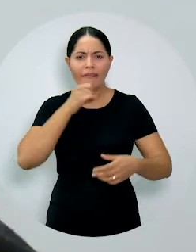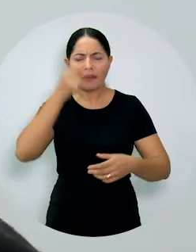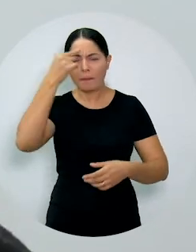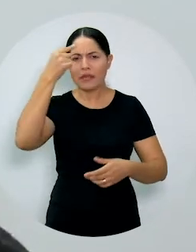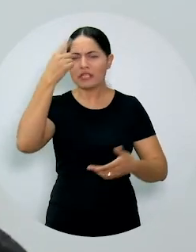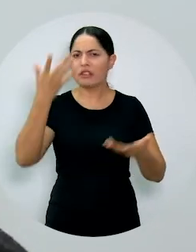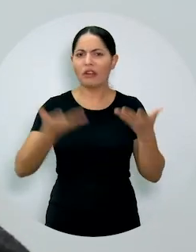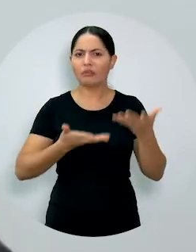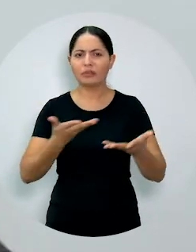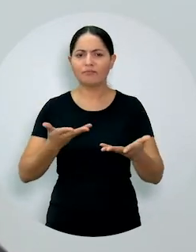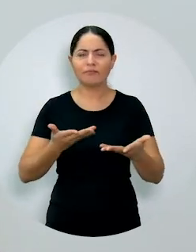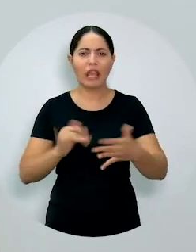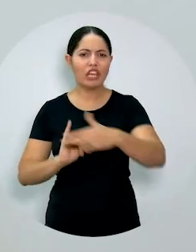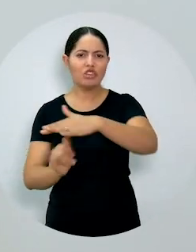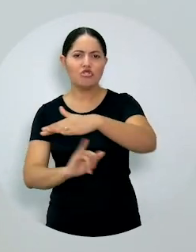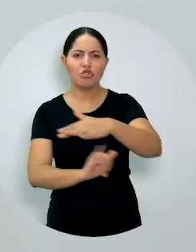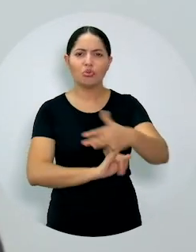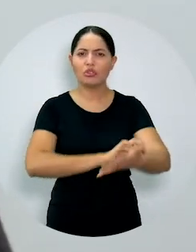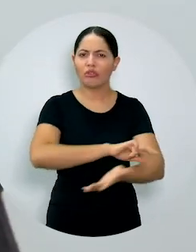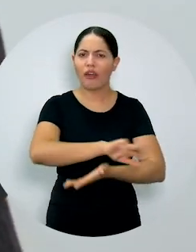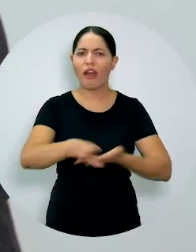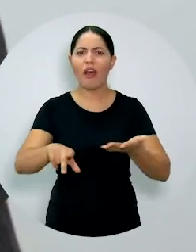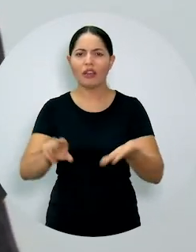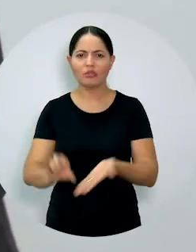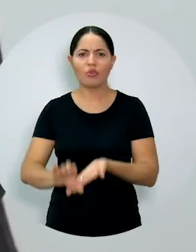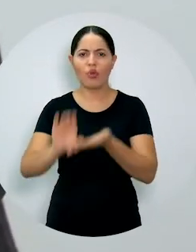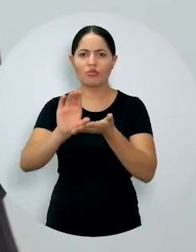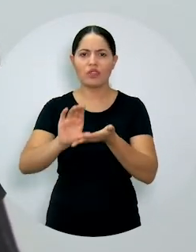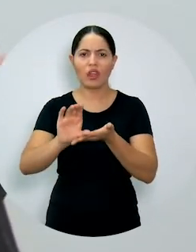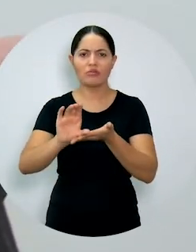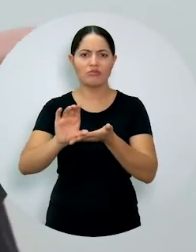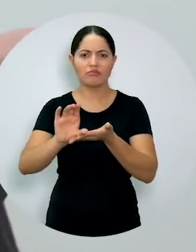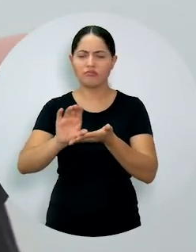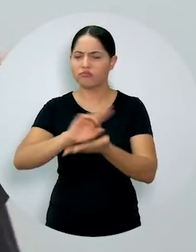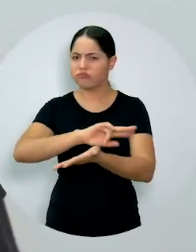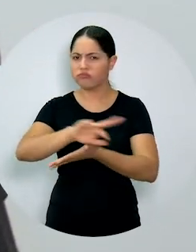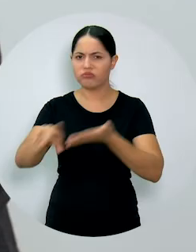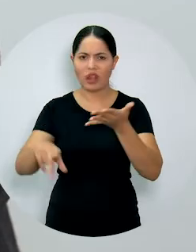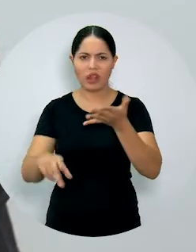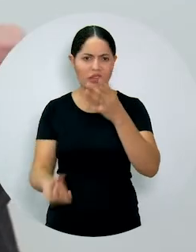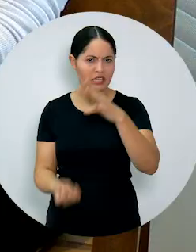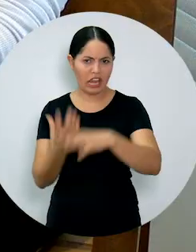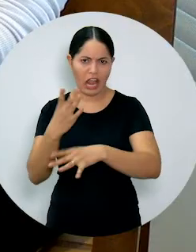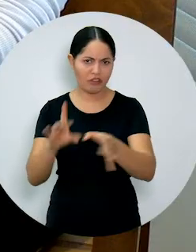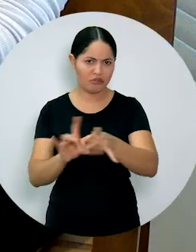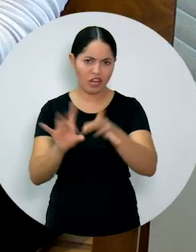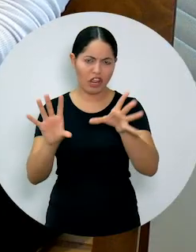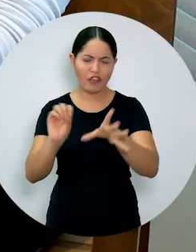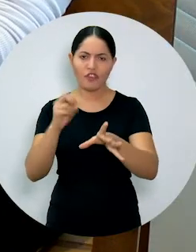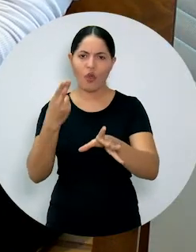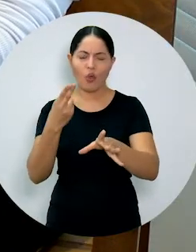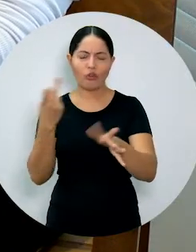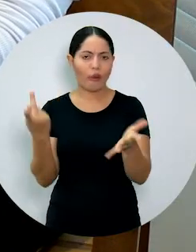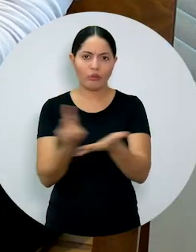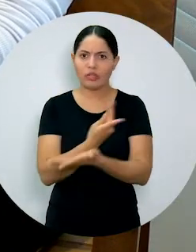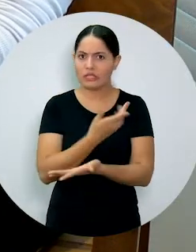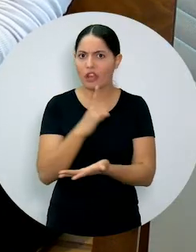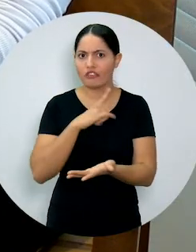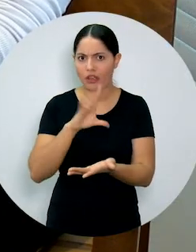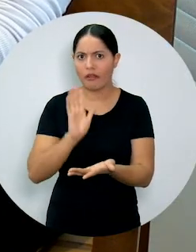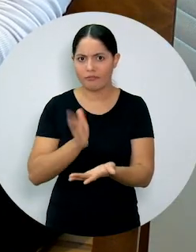mais estabelecendo que as instituições que existirem, os conselhos que existirem e que poderão ser criados livremente,